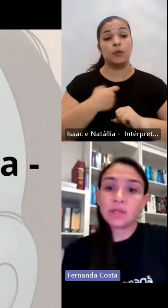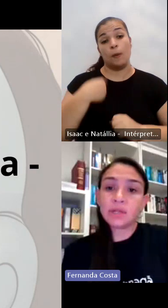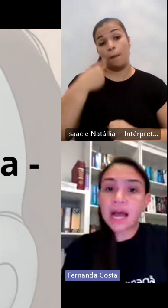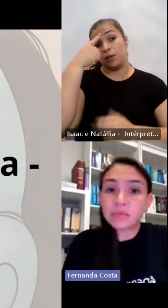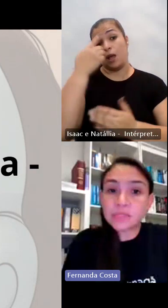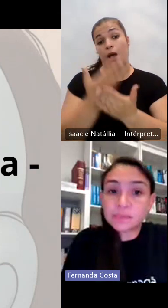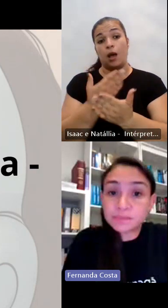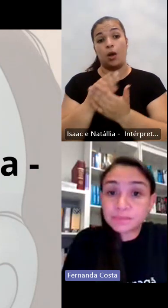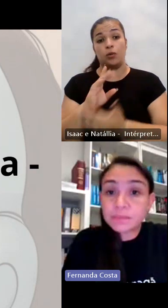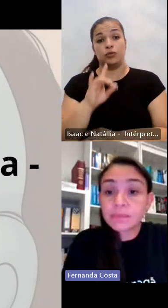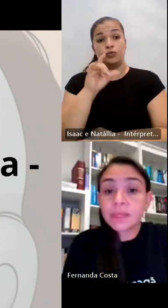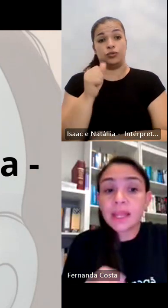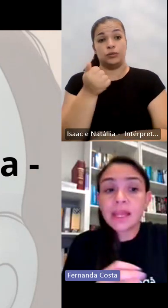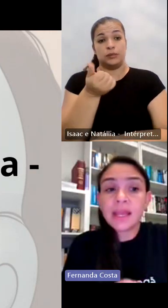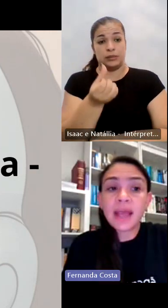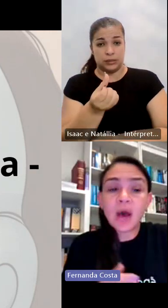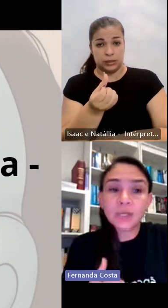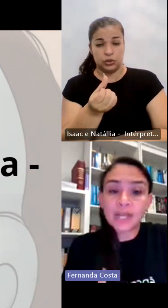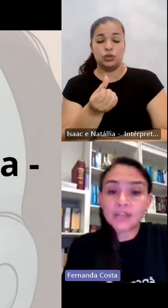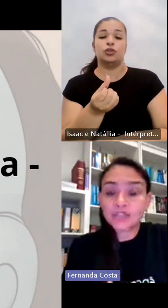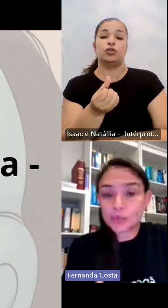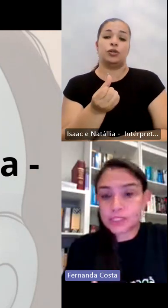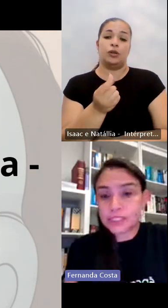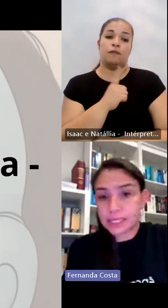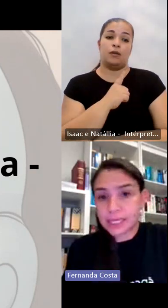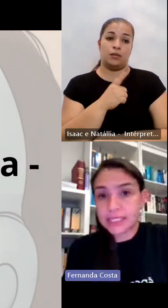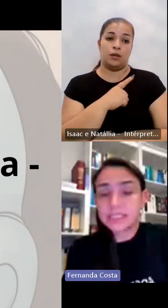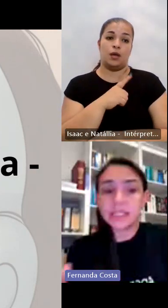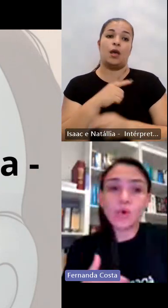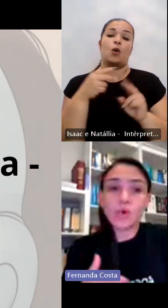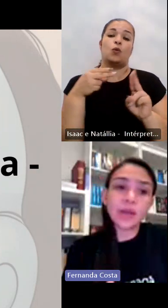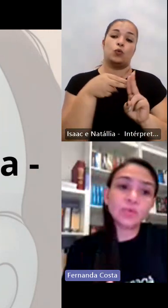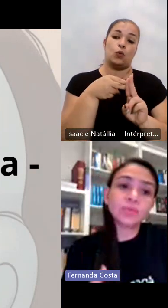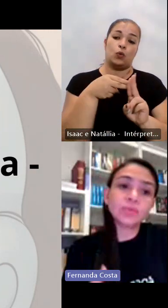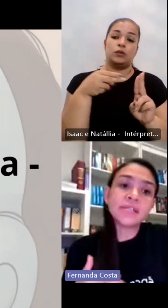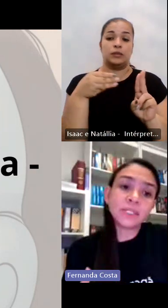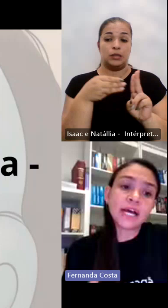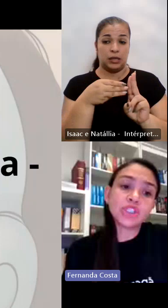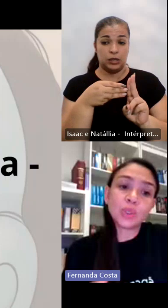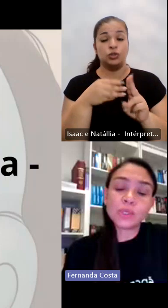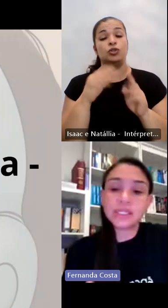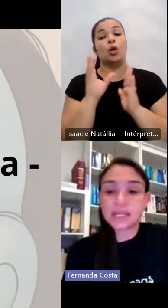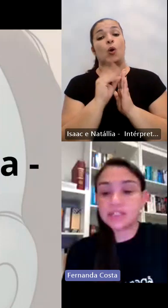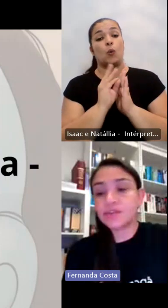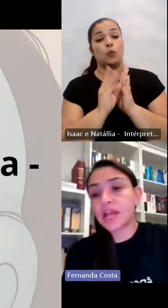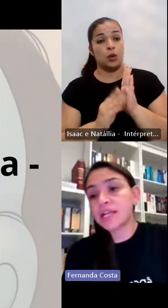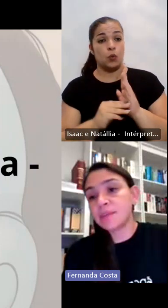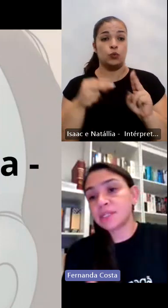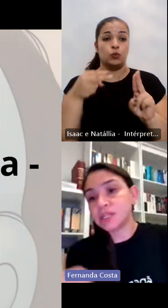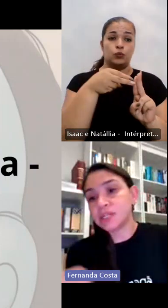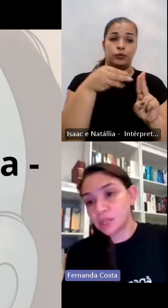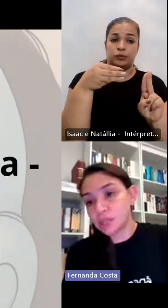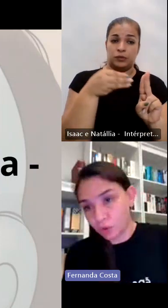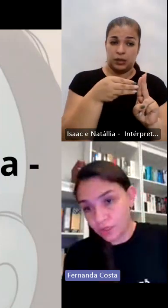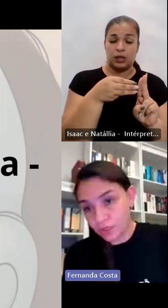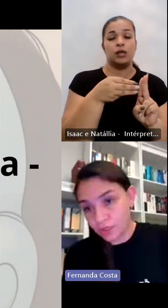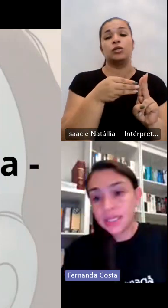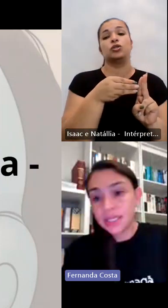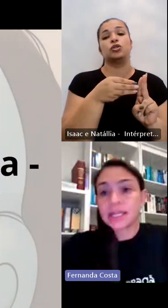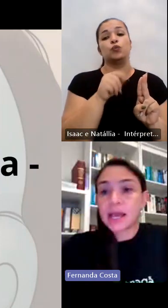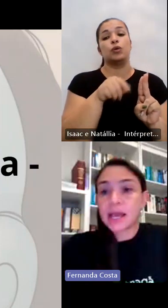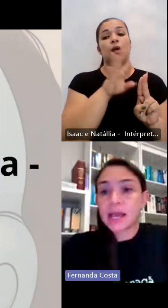nós abordarmos a unidade 2 e 3, e o conteúdo dessa unidade 2 e 3 ficaria para a segunda